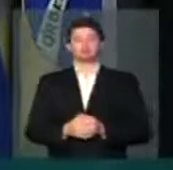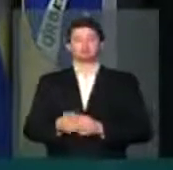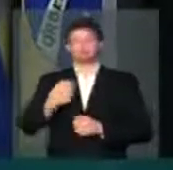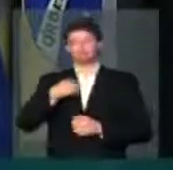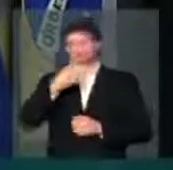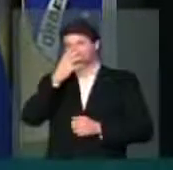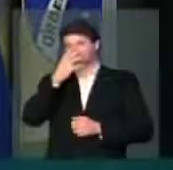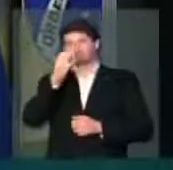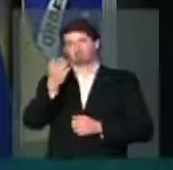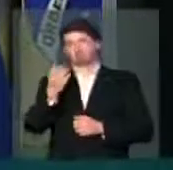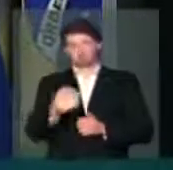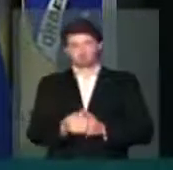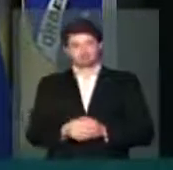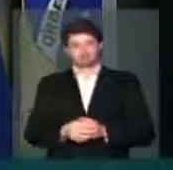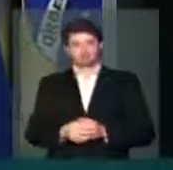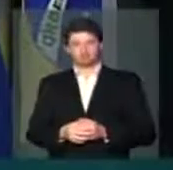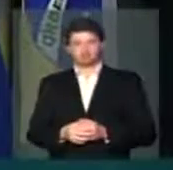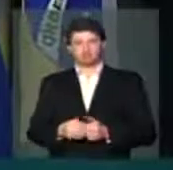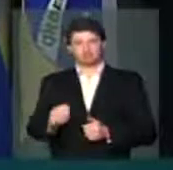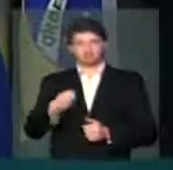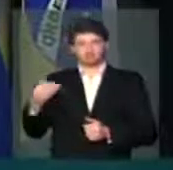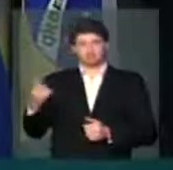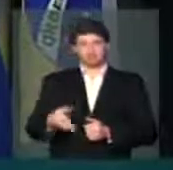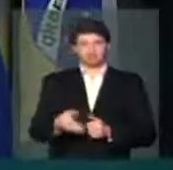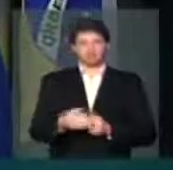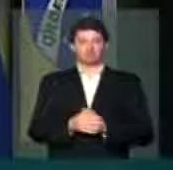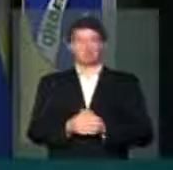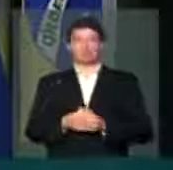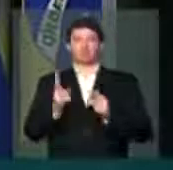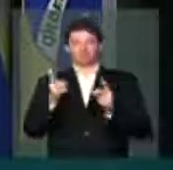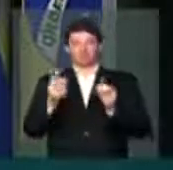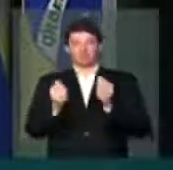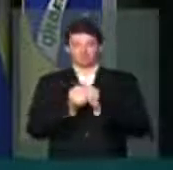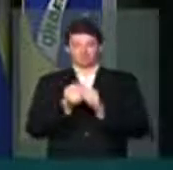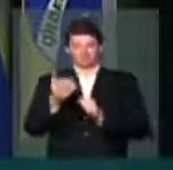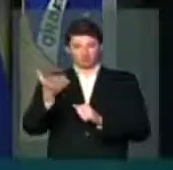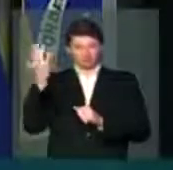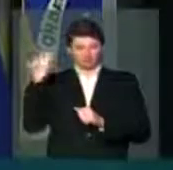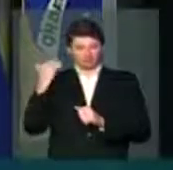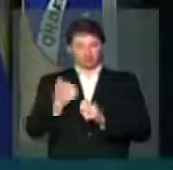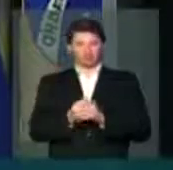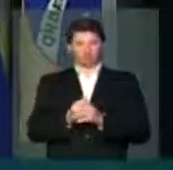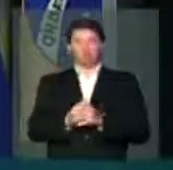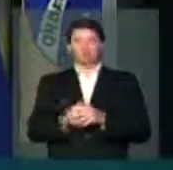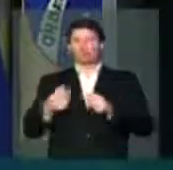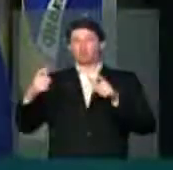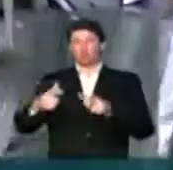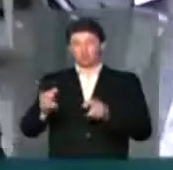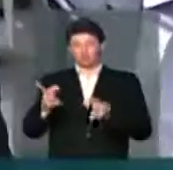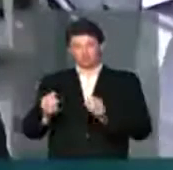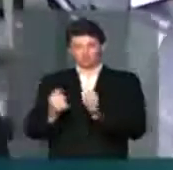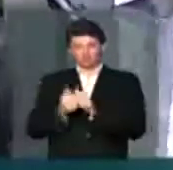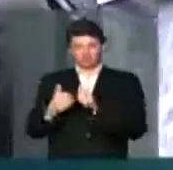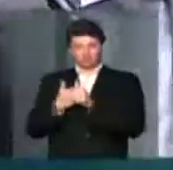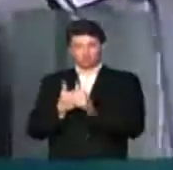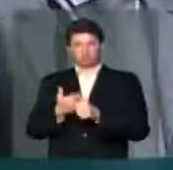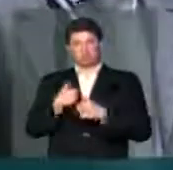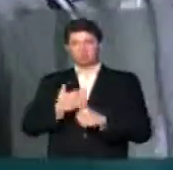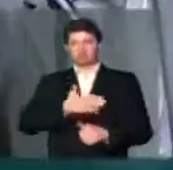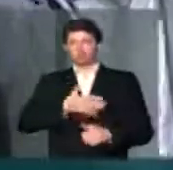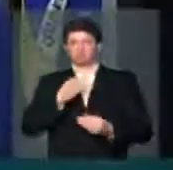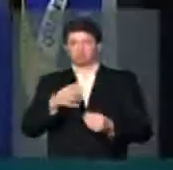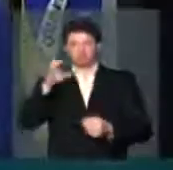por Vossa Excelência. Participamos da mesma sigla, já lutamos em campos iguais e é um prazer